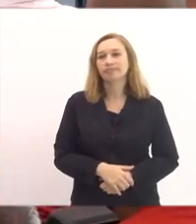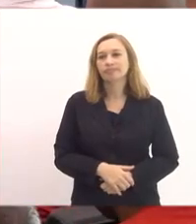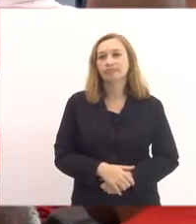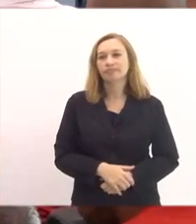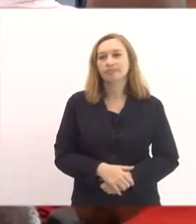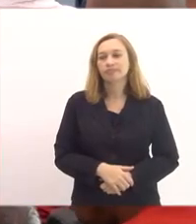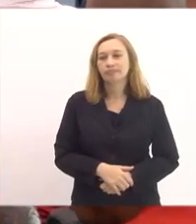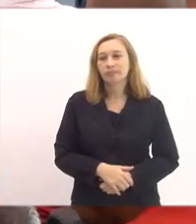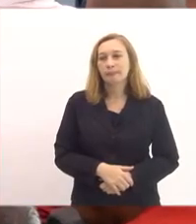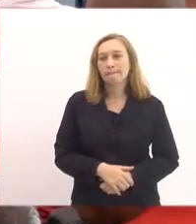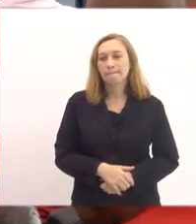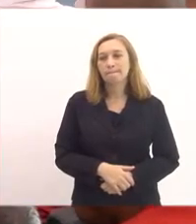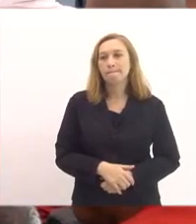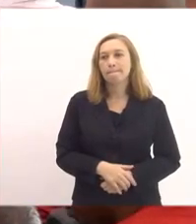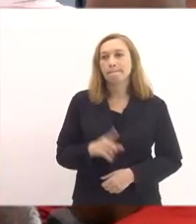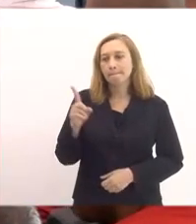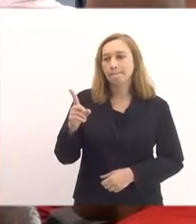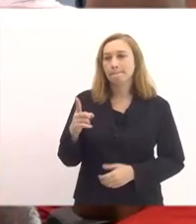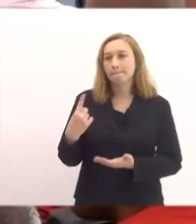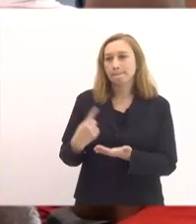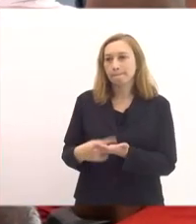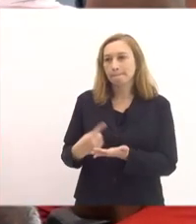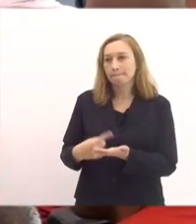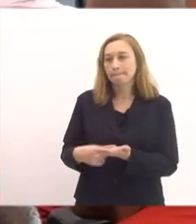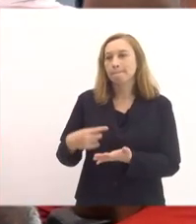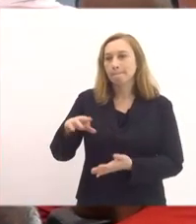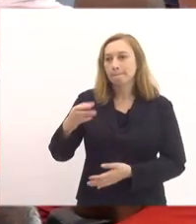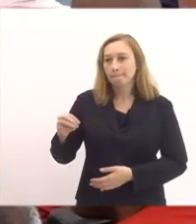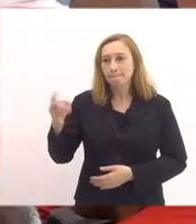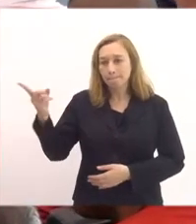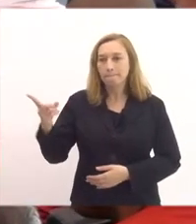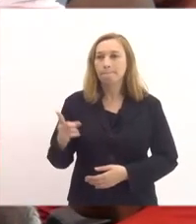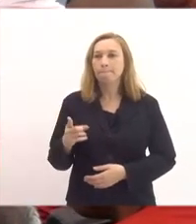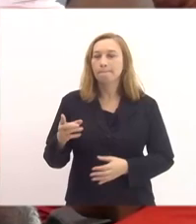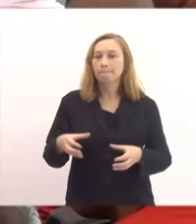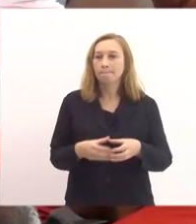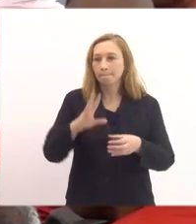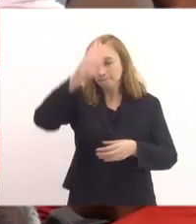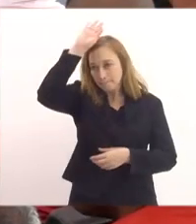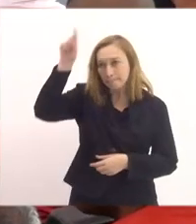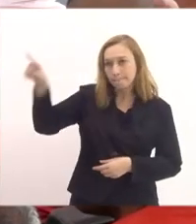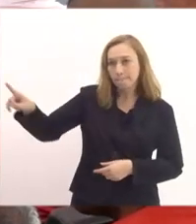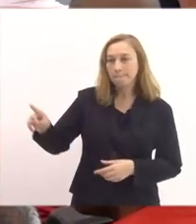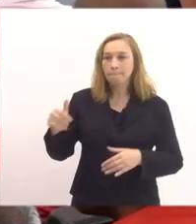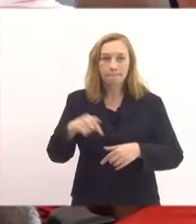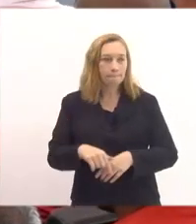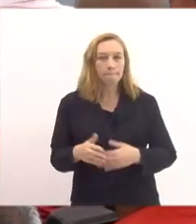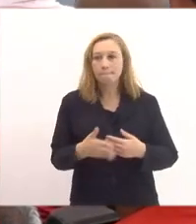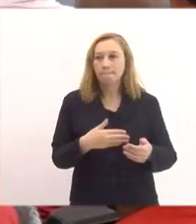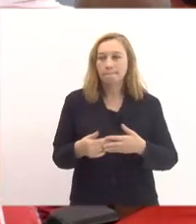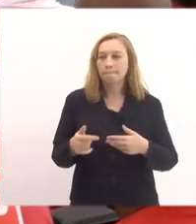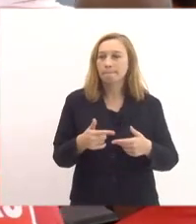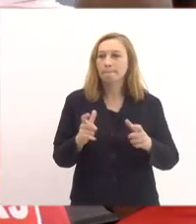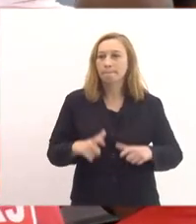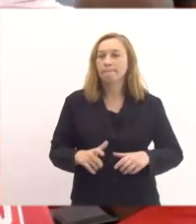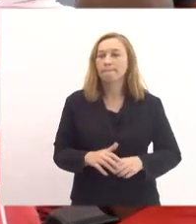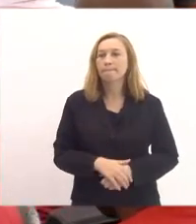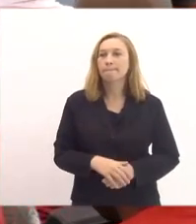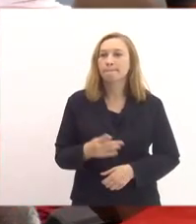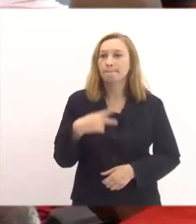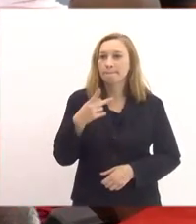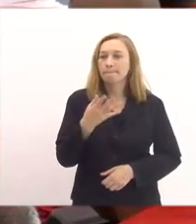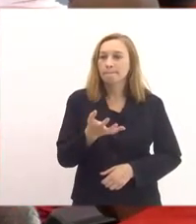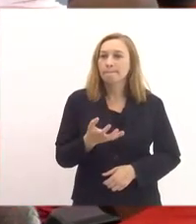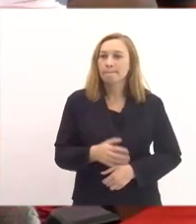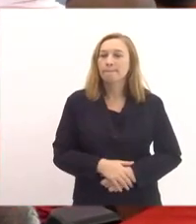com a Patrícia. E aí a gente faz a ponte com o Coronel Marco. Marco um dia pode ser no Corpo de Bombeiros, pode ser aqui. Tanto faz. O que eu quero externar é o seguinte.